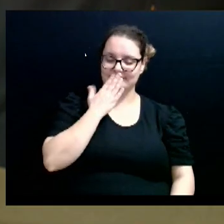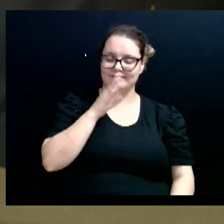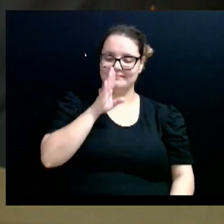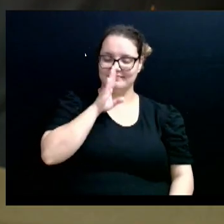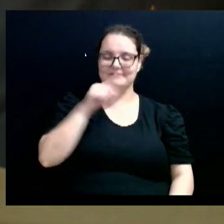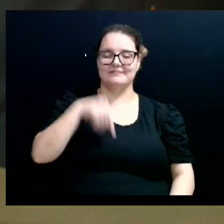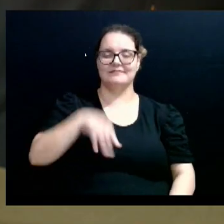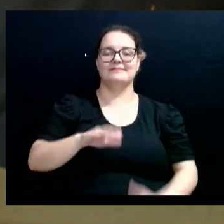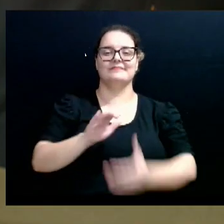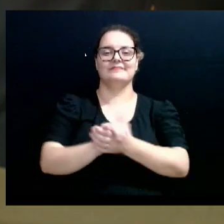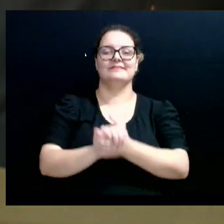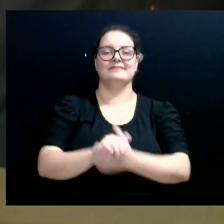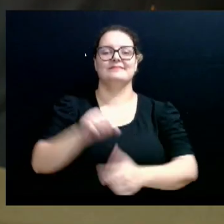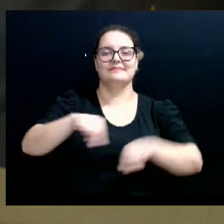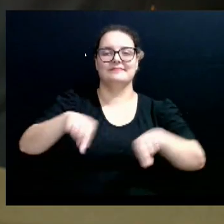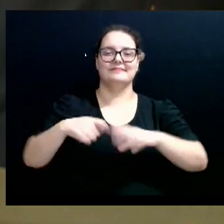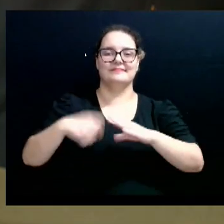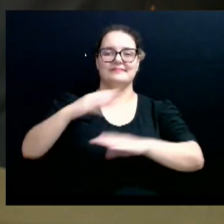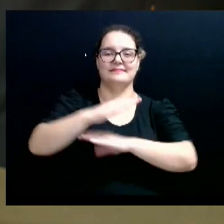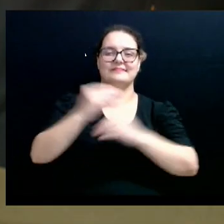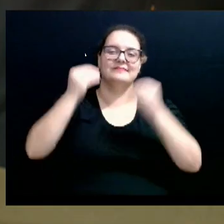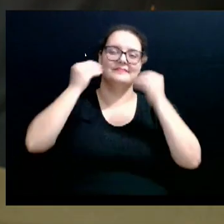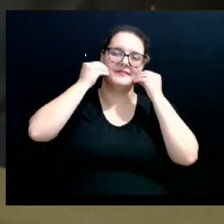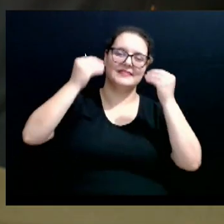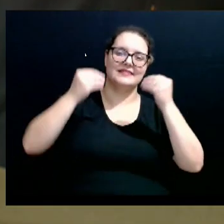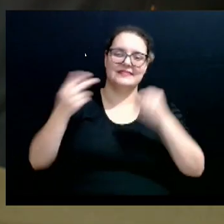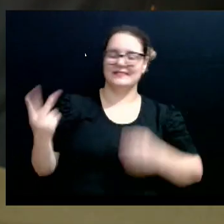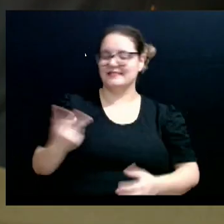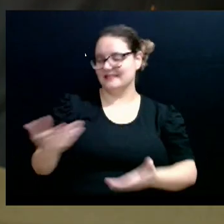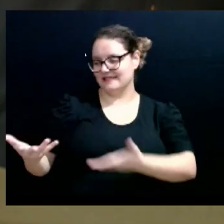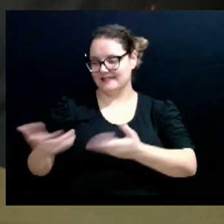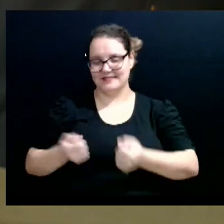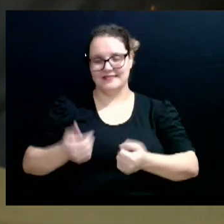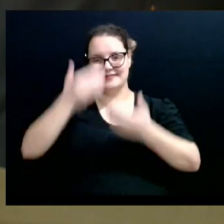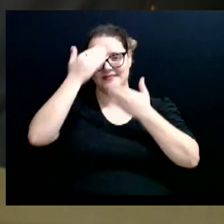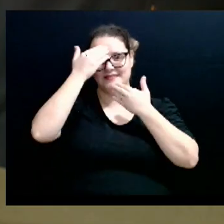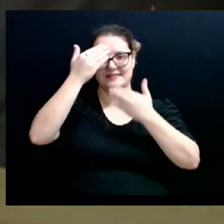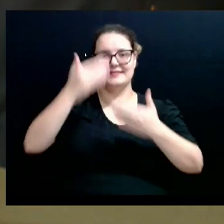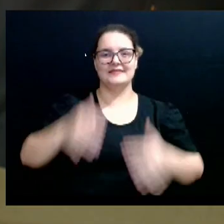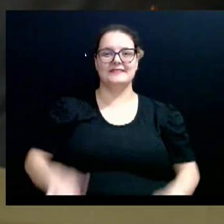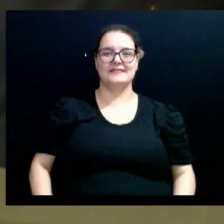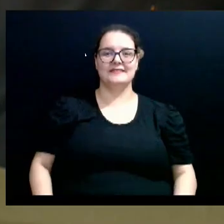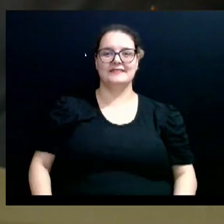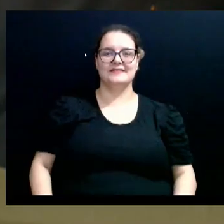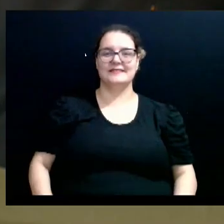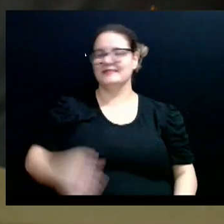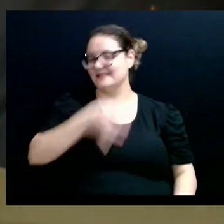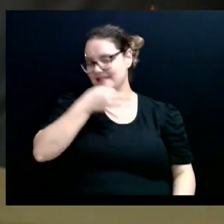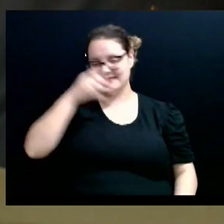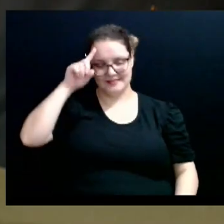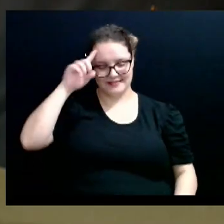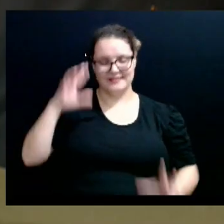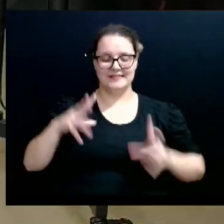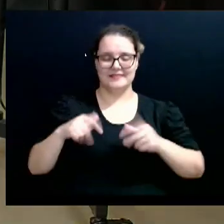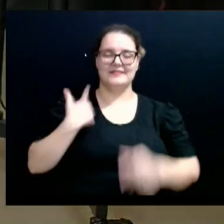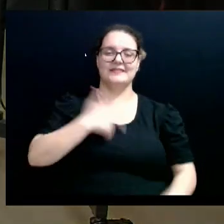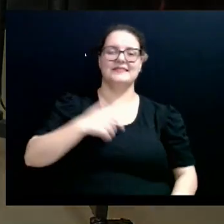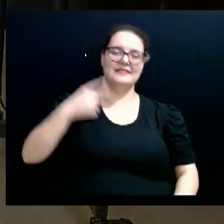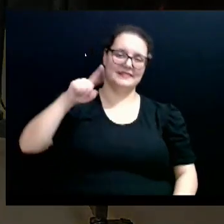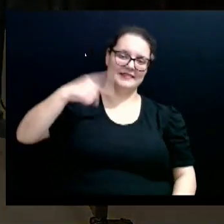Câmara. Valeu, beijo grande, fique bem, as nossas convidadas mais uma vez, nosso muito obrigada, um excelente dia para nós. Até amanhã, tchau, tchau.